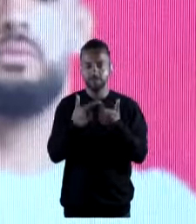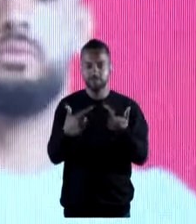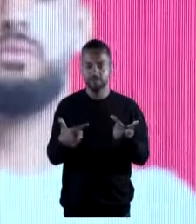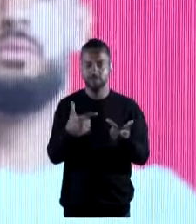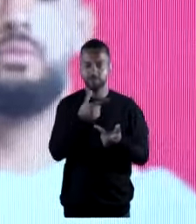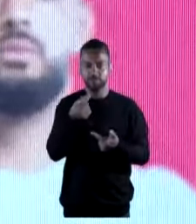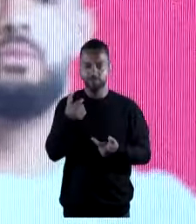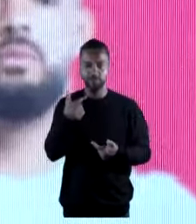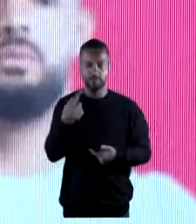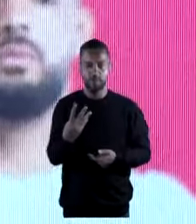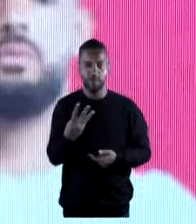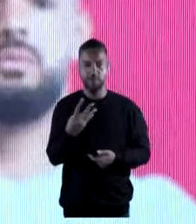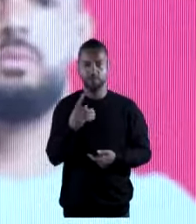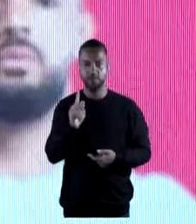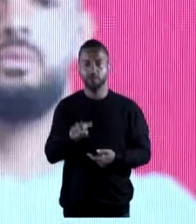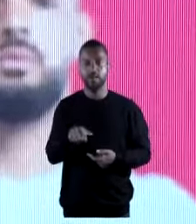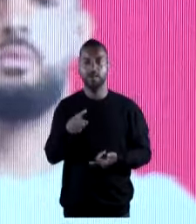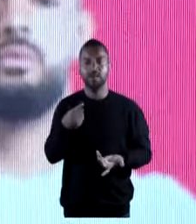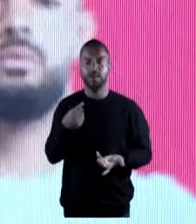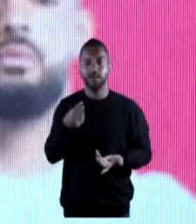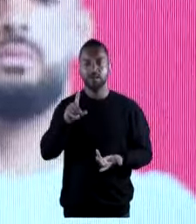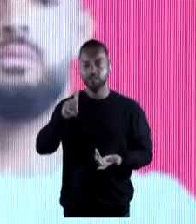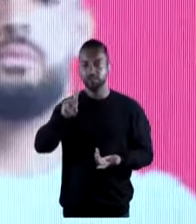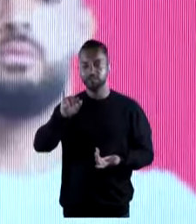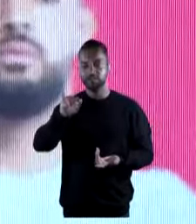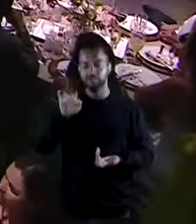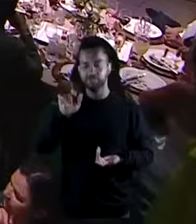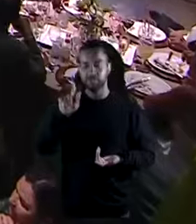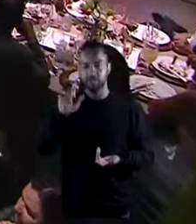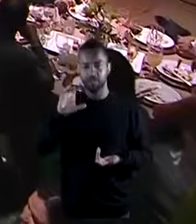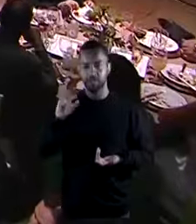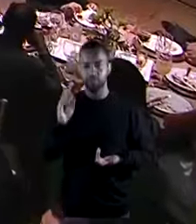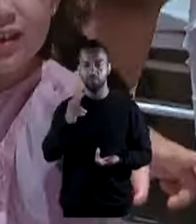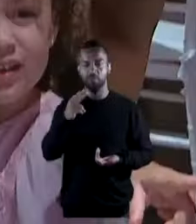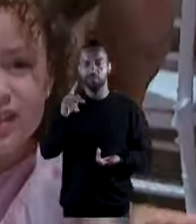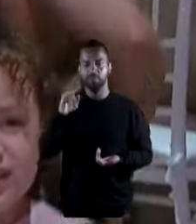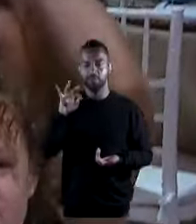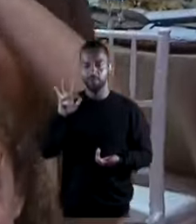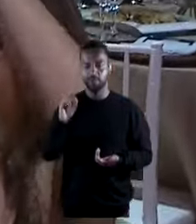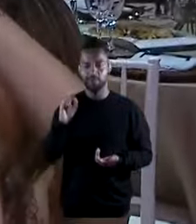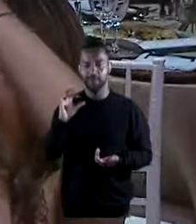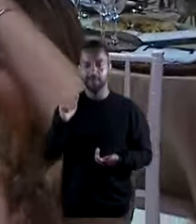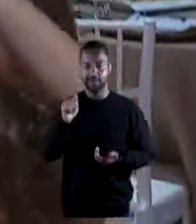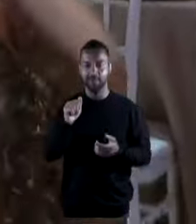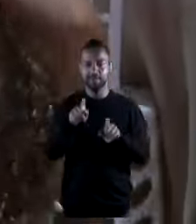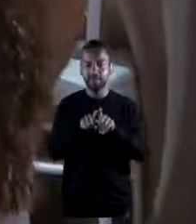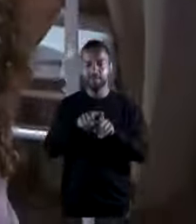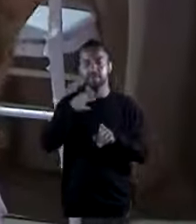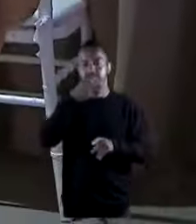2024, vai para Diego Pituca, do Santos também.